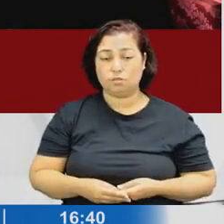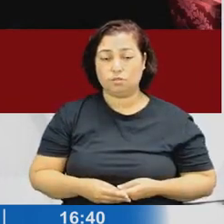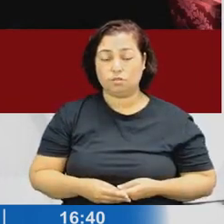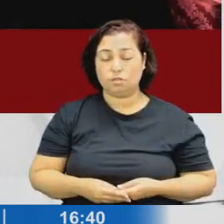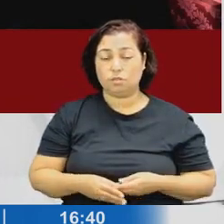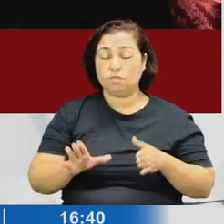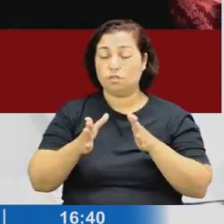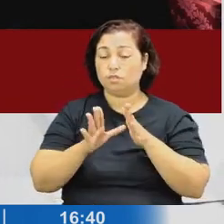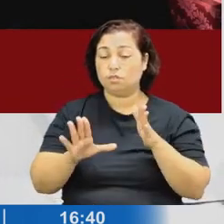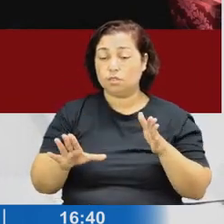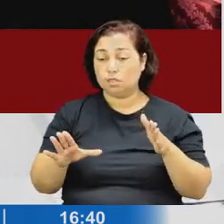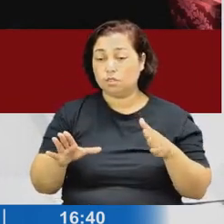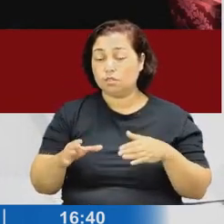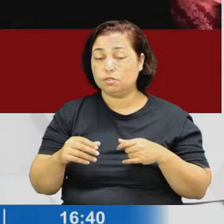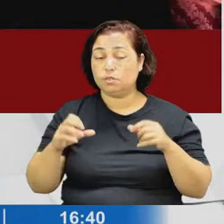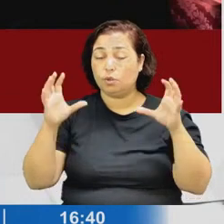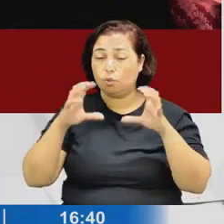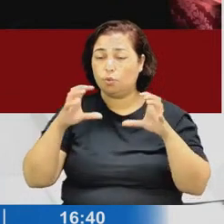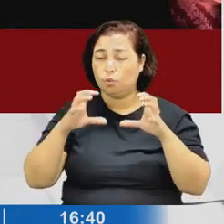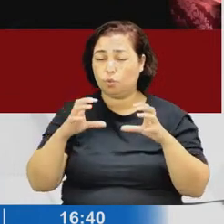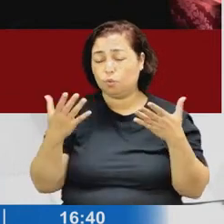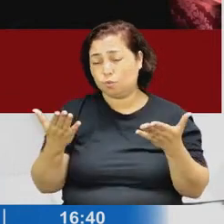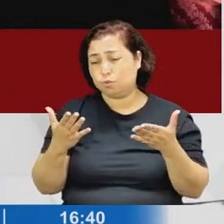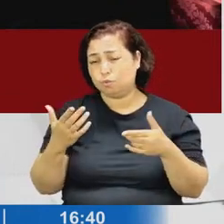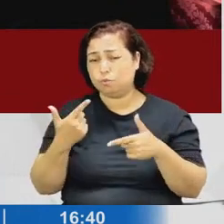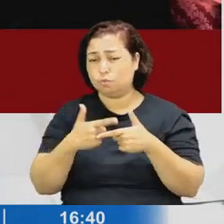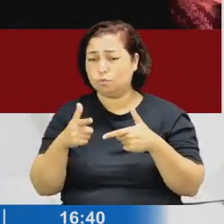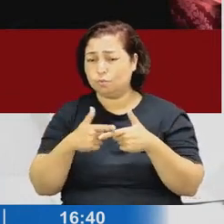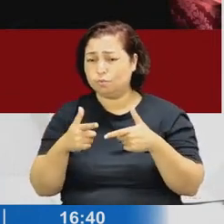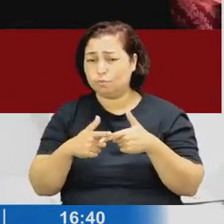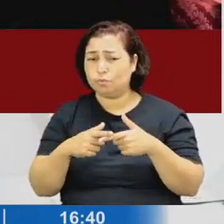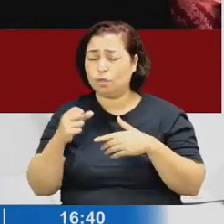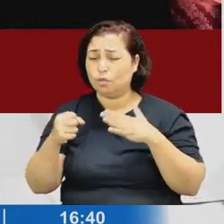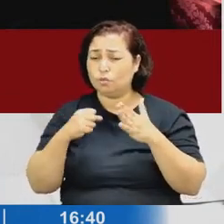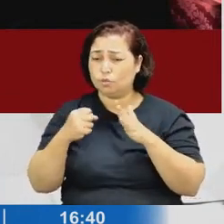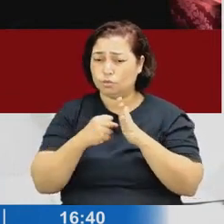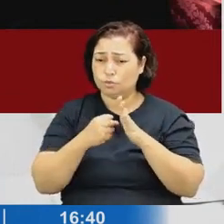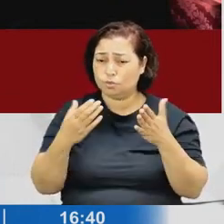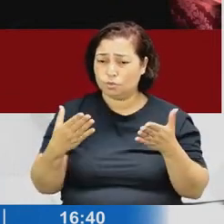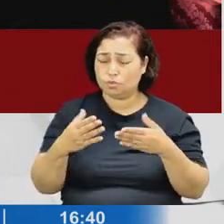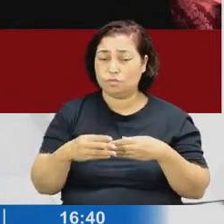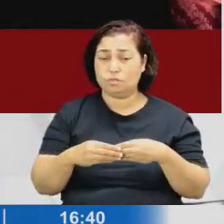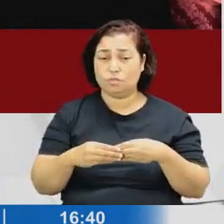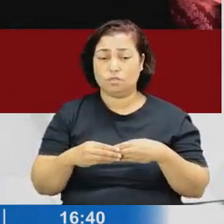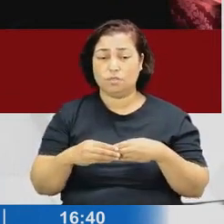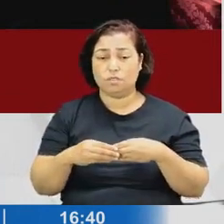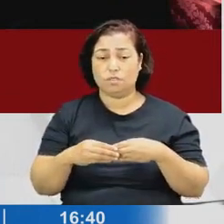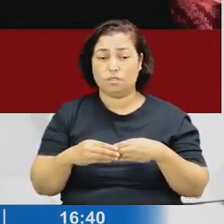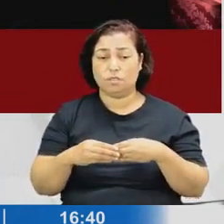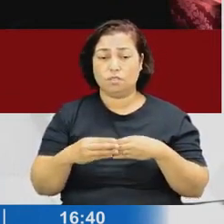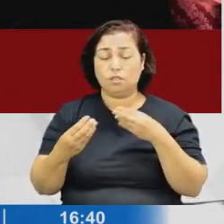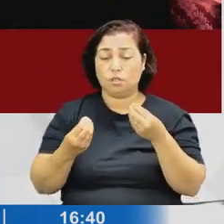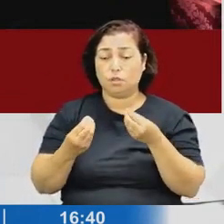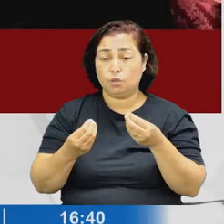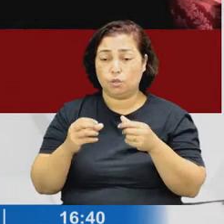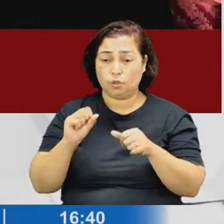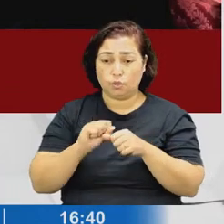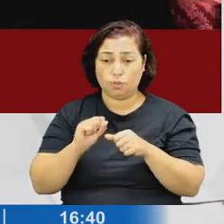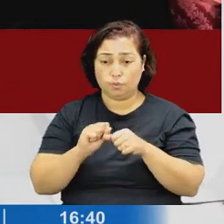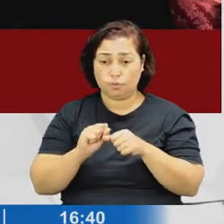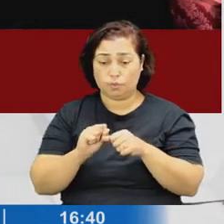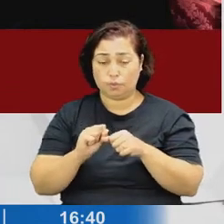teve coisa aconteceu algum problema acidente no trem a diversidade como é que você lida com isso